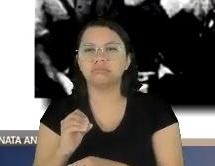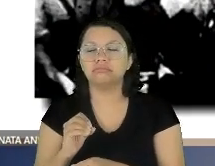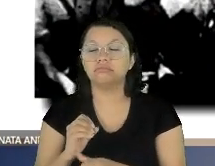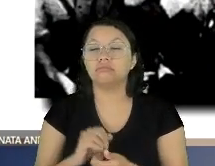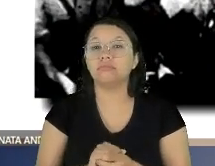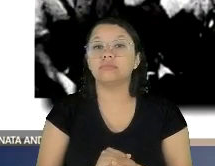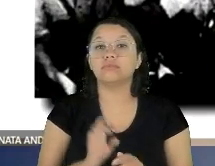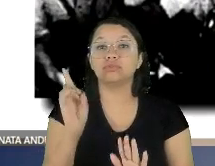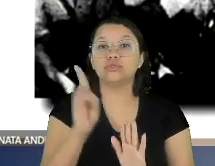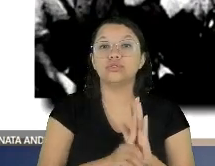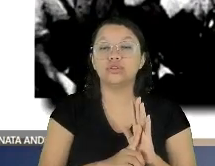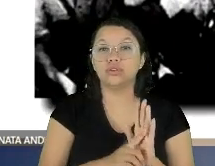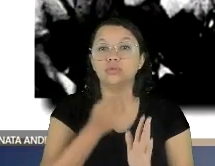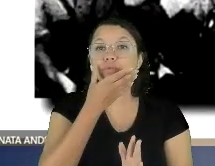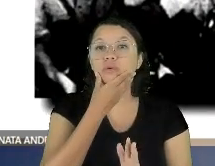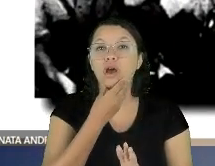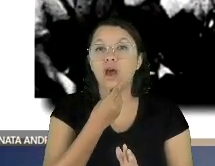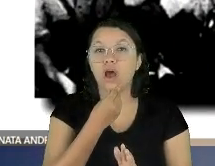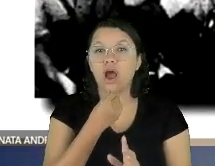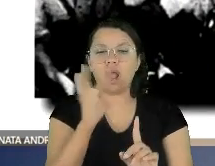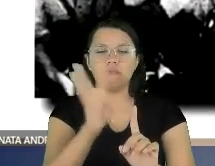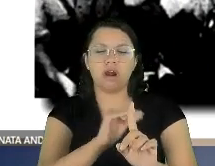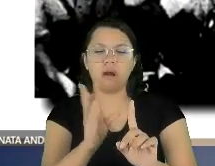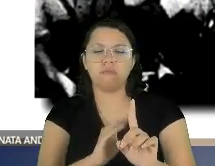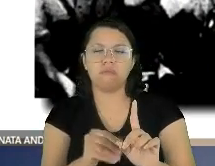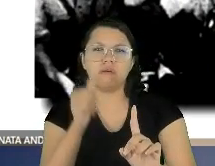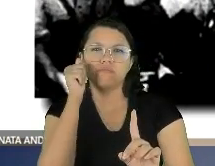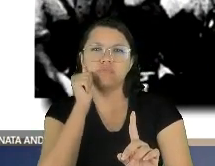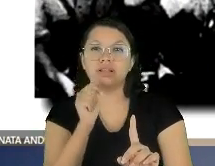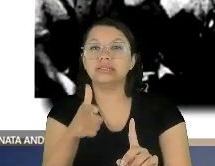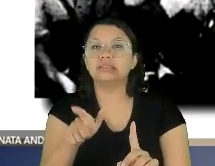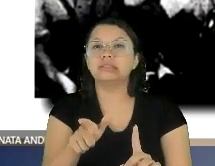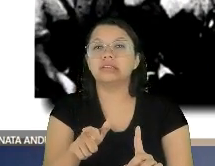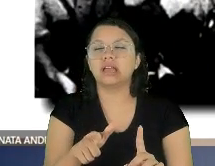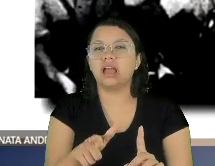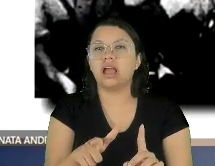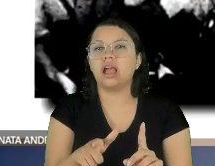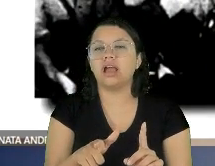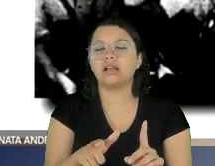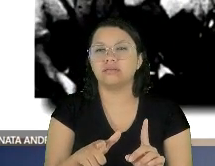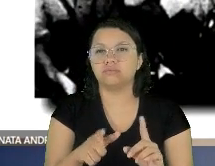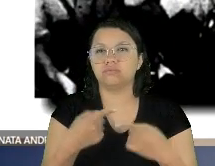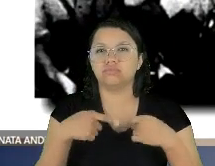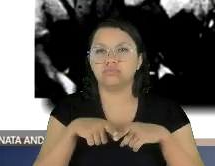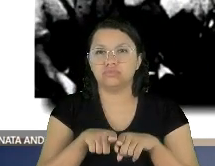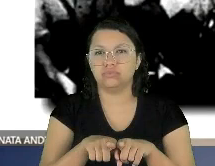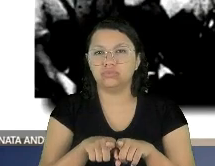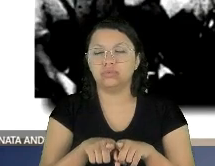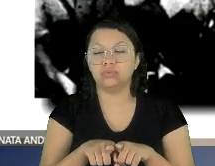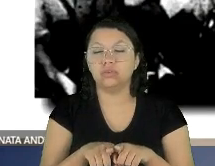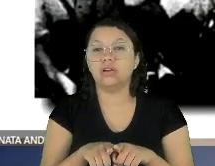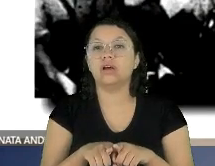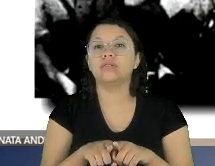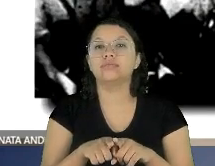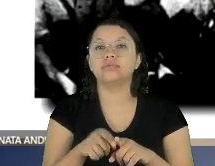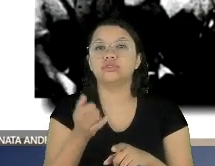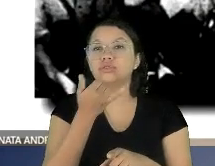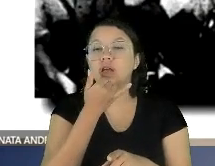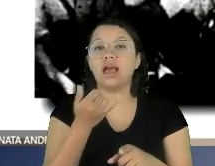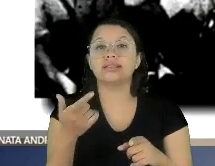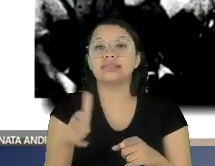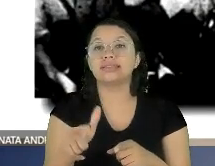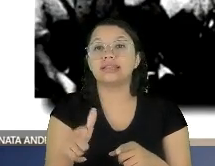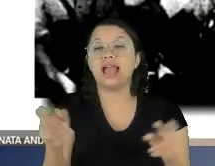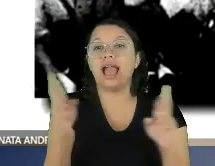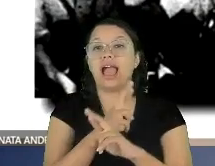O direito do homem importunar uma mulher sempre teve relação com o fato dela não ser vista como um sujeito de direitos. A